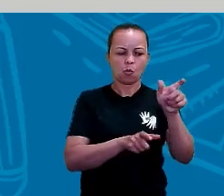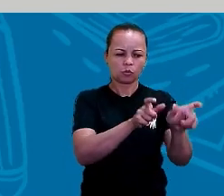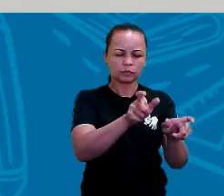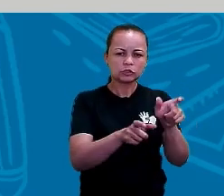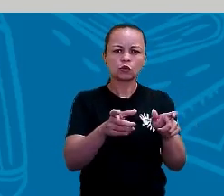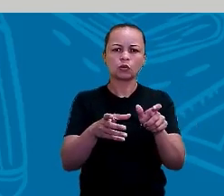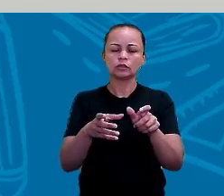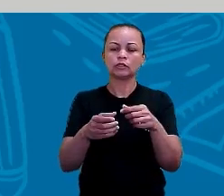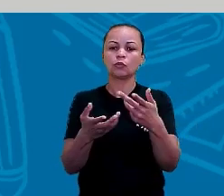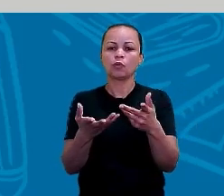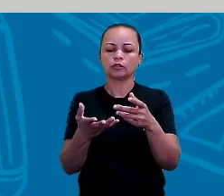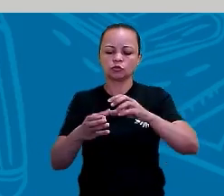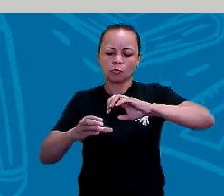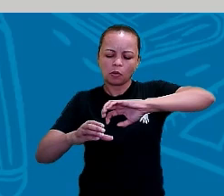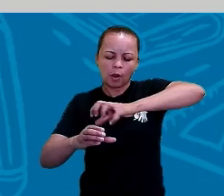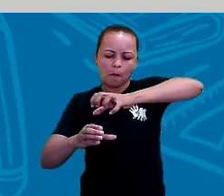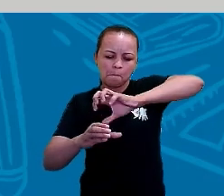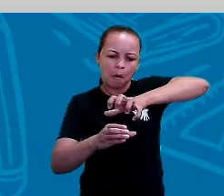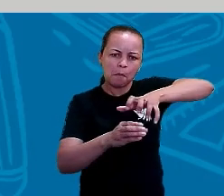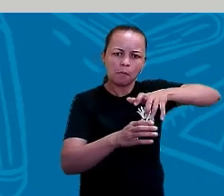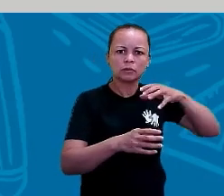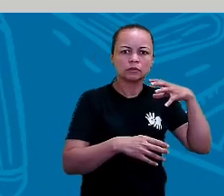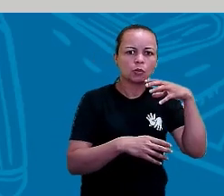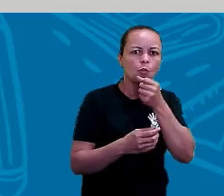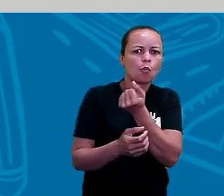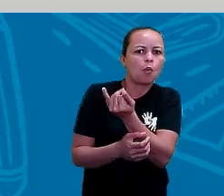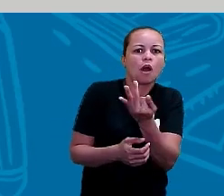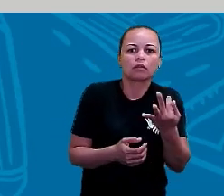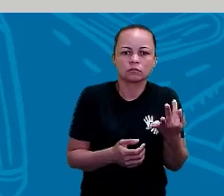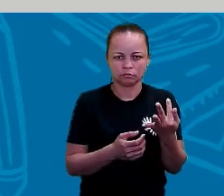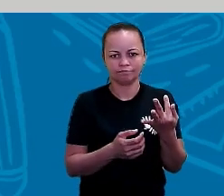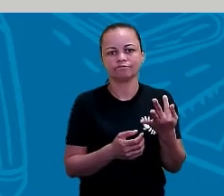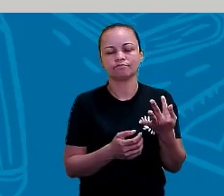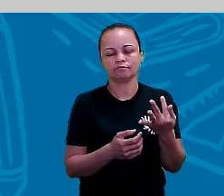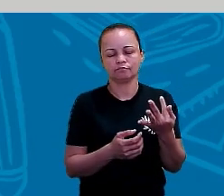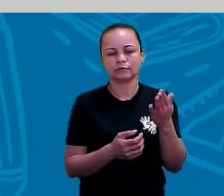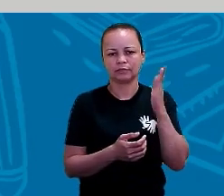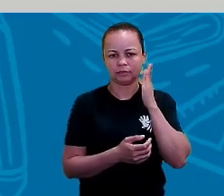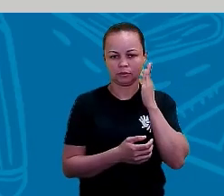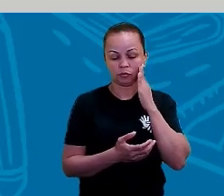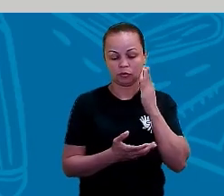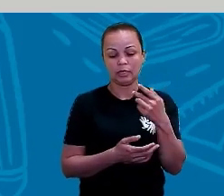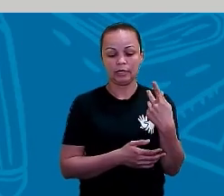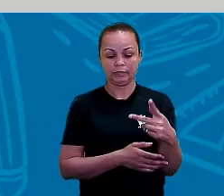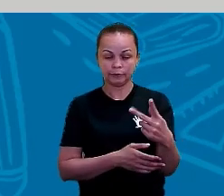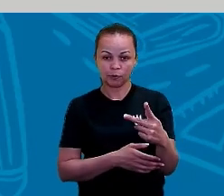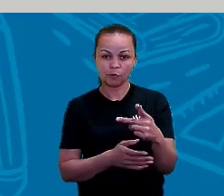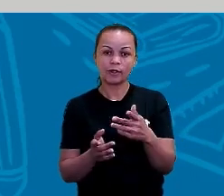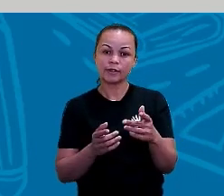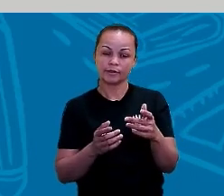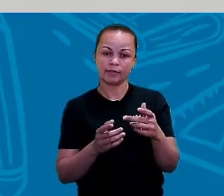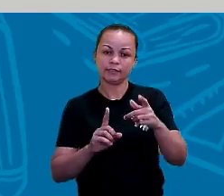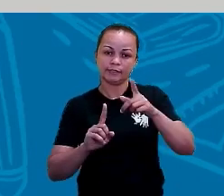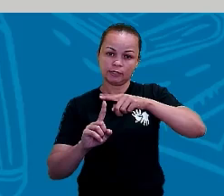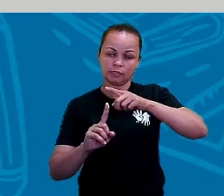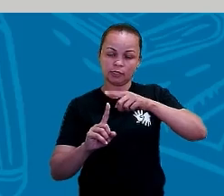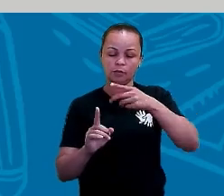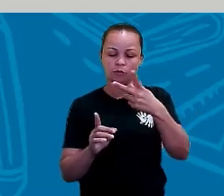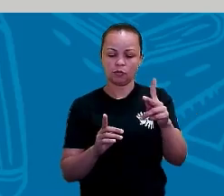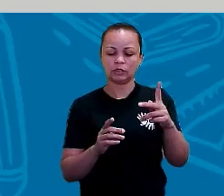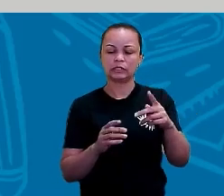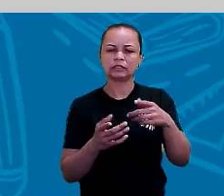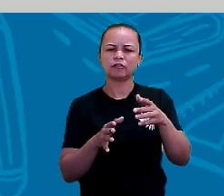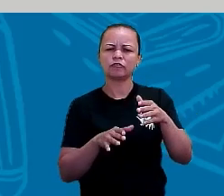potes ele ia fechar. Deu para entender? Então, o toyotismo ele veio estipular um tempo para se ter